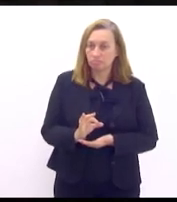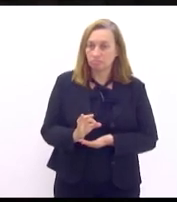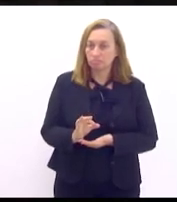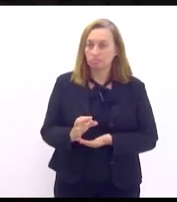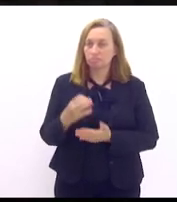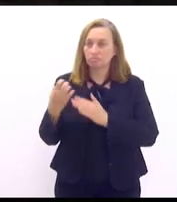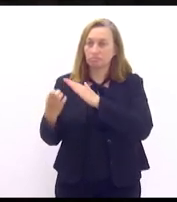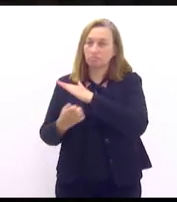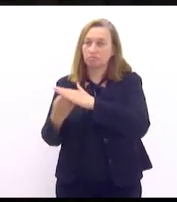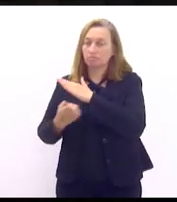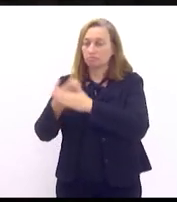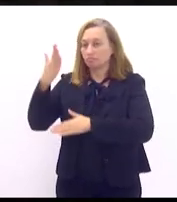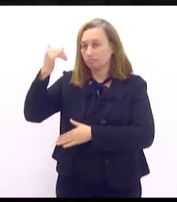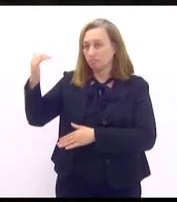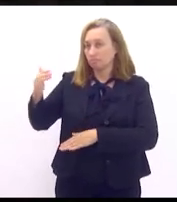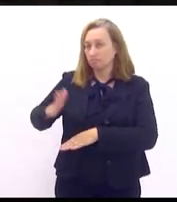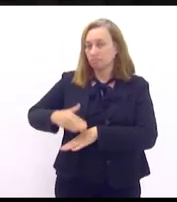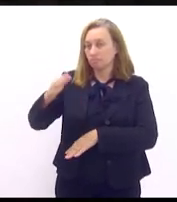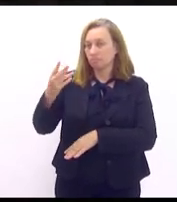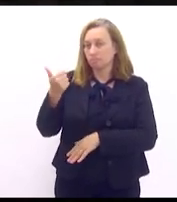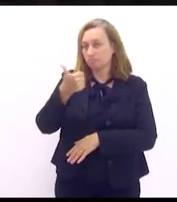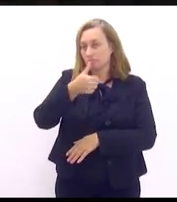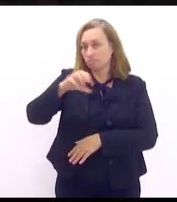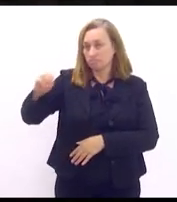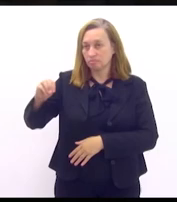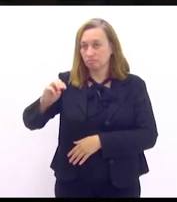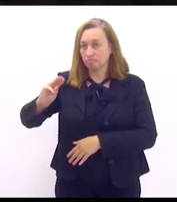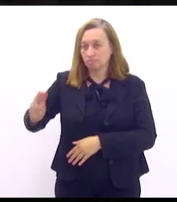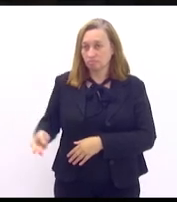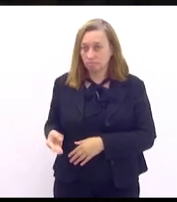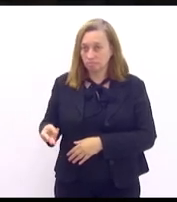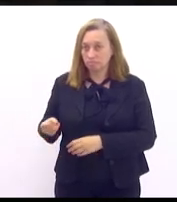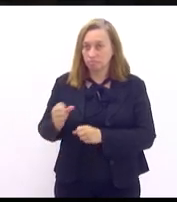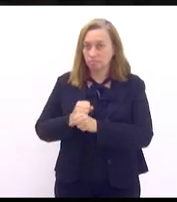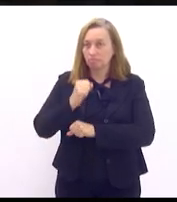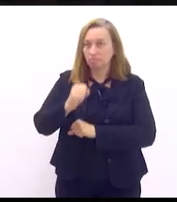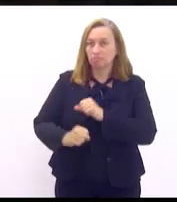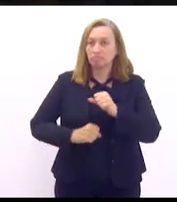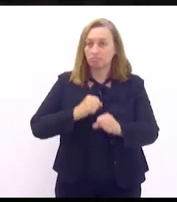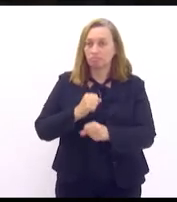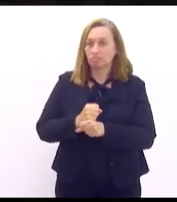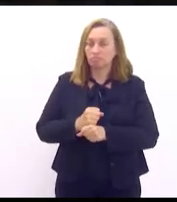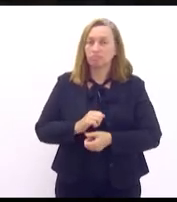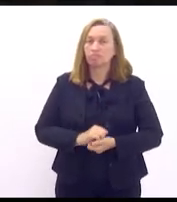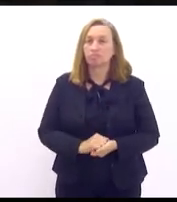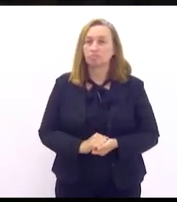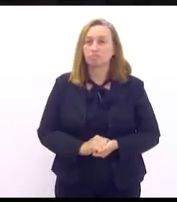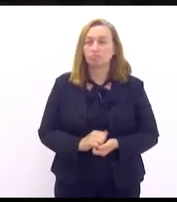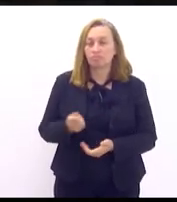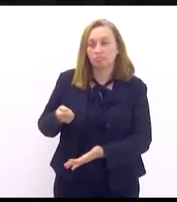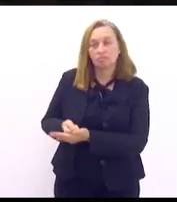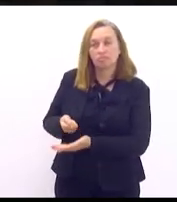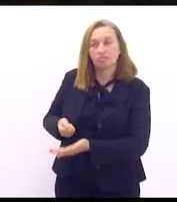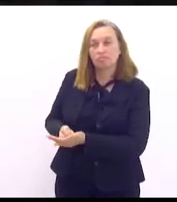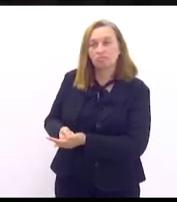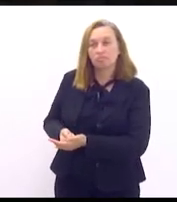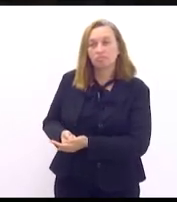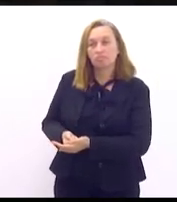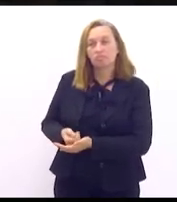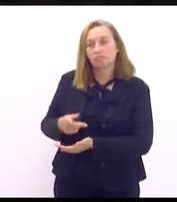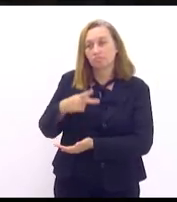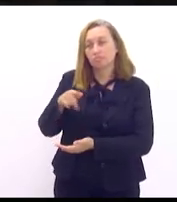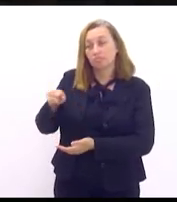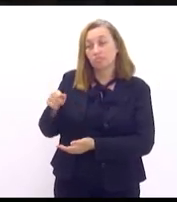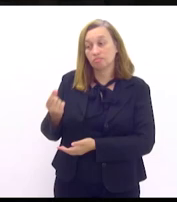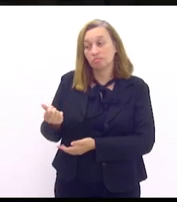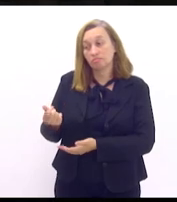de 100 bilhões, que é o que eu disse, que a gente vai arrecadar no ano que vem, e ao invés de cobrar esses 100 bilhões para falar, pô, esse